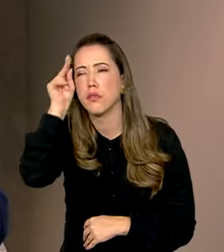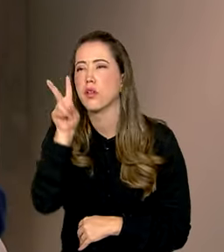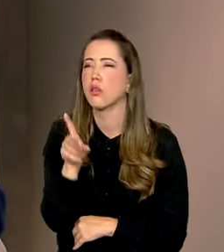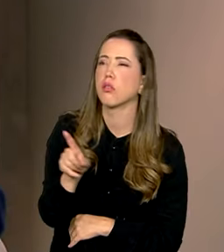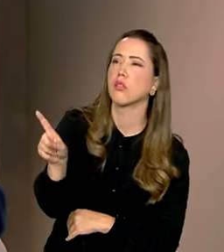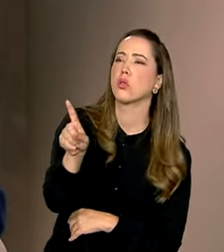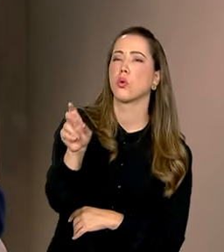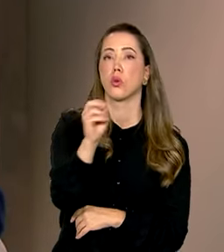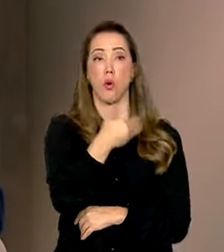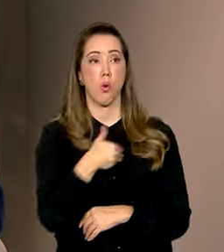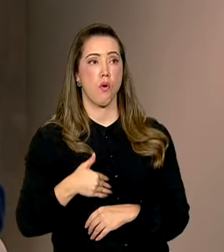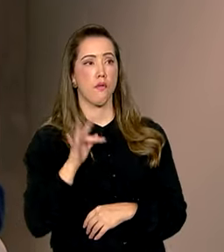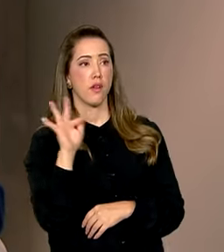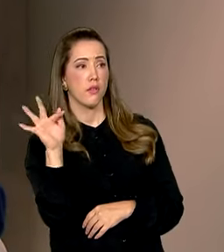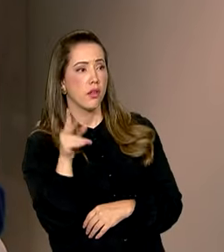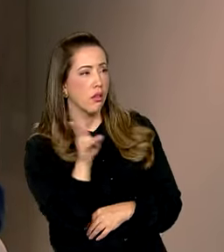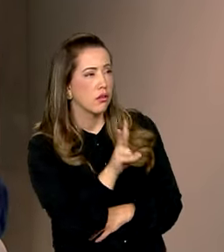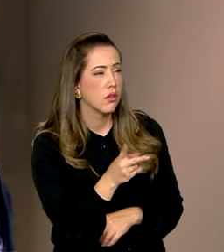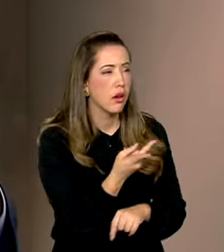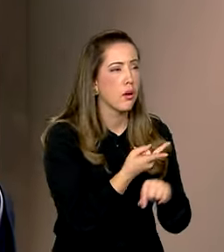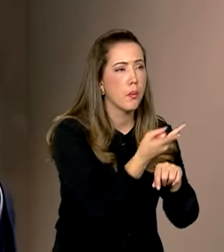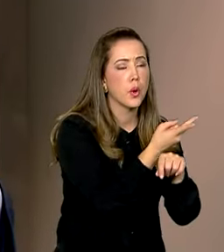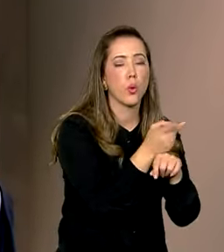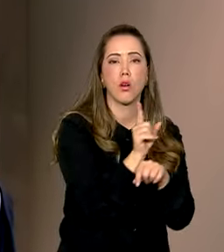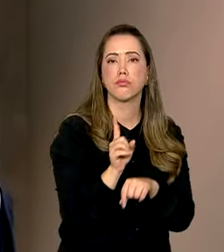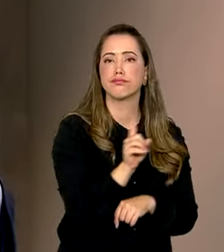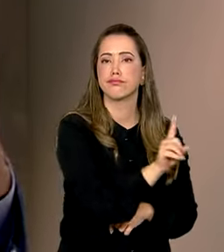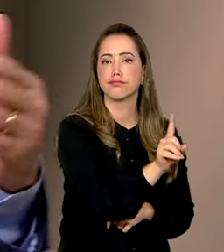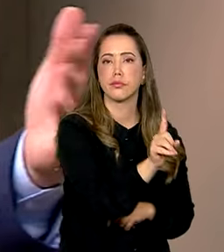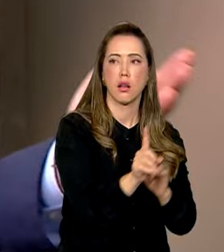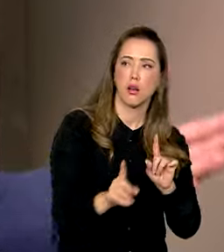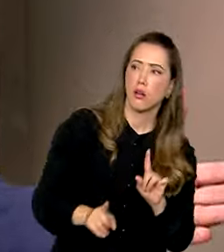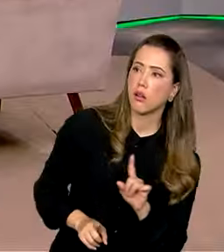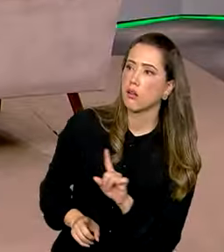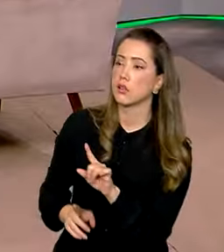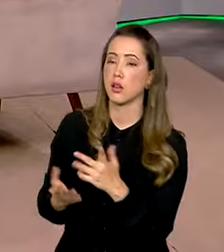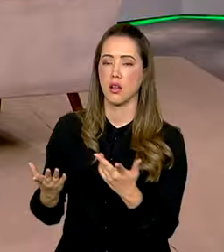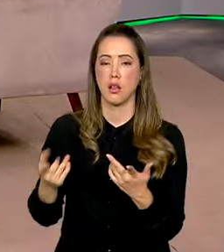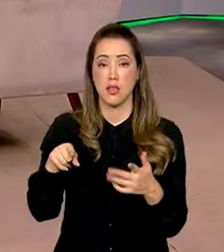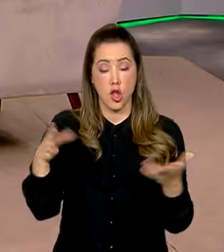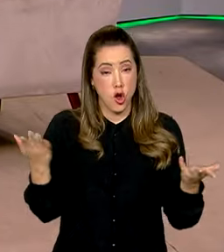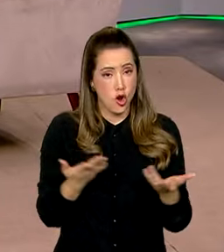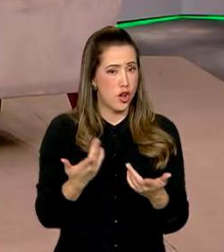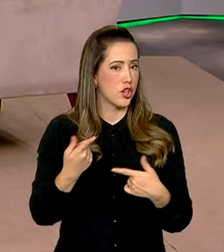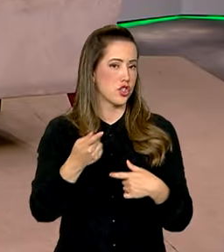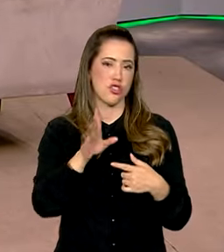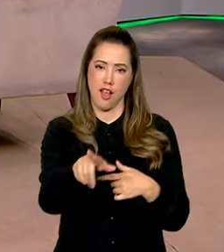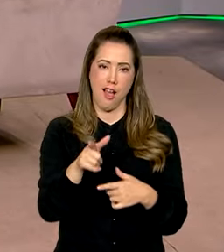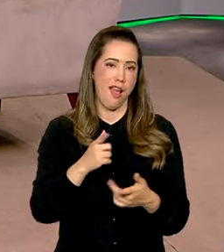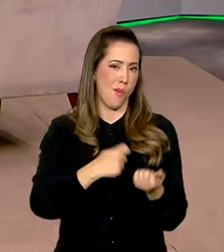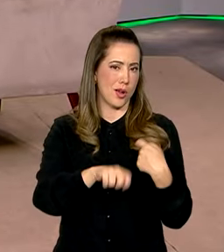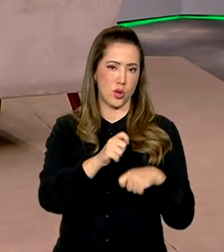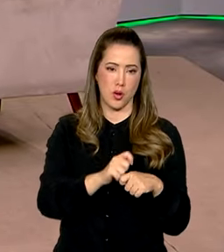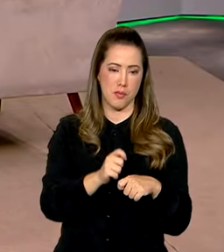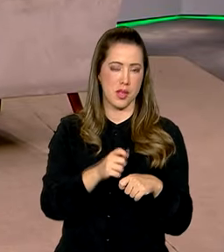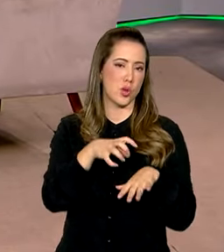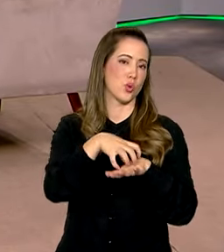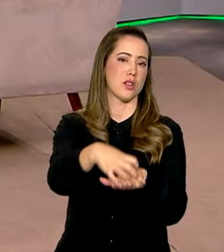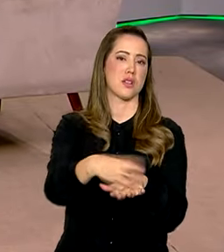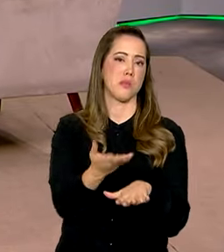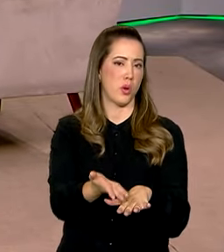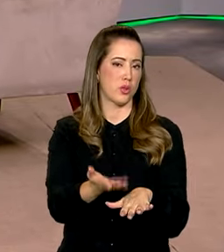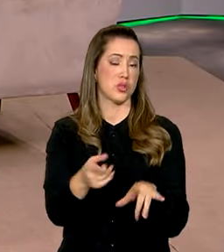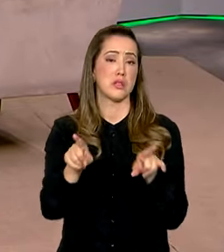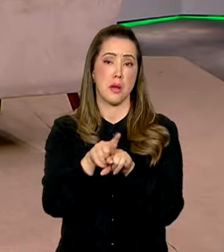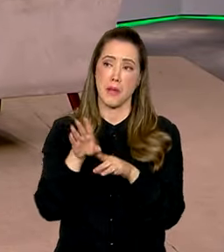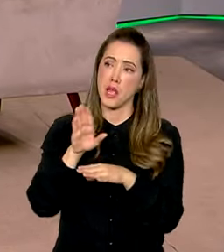né? Isso ele já, nós já estamos já economizando, né, o recurso do deslocamento, além de contribuir com as questões do